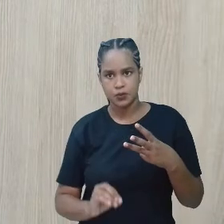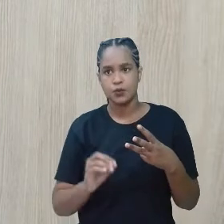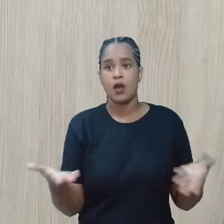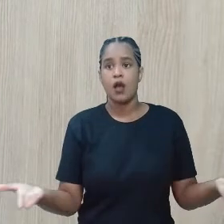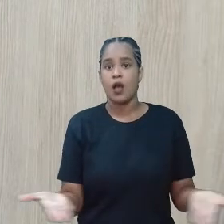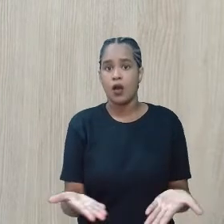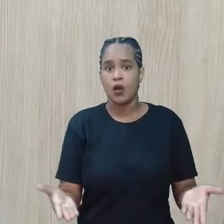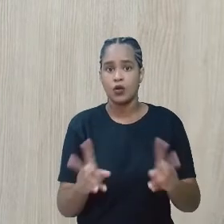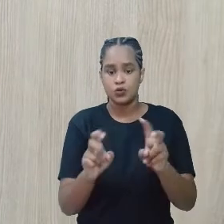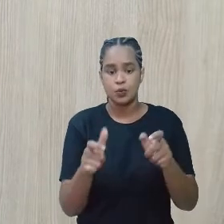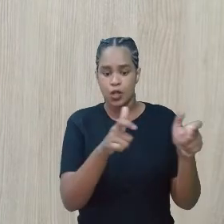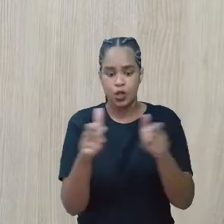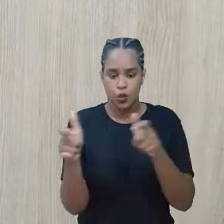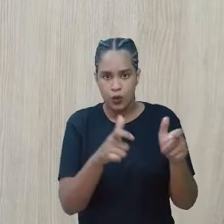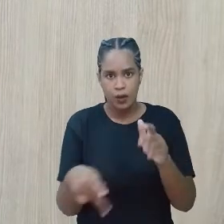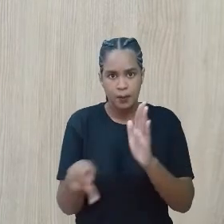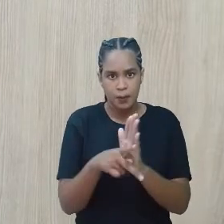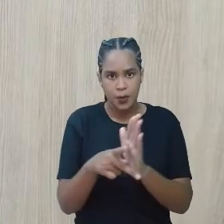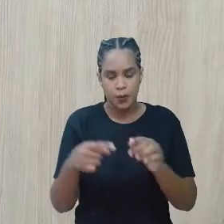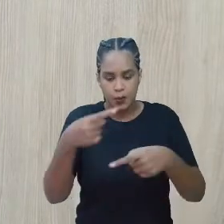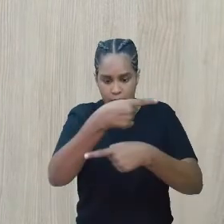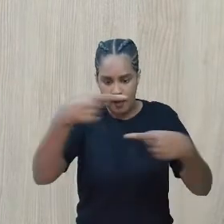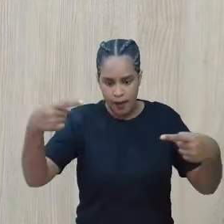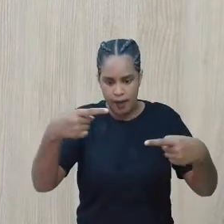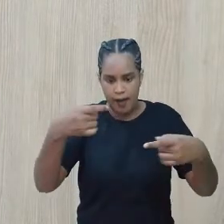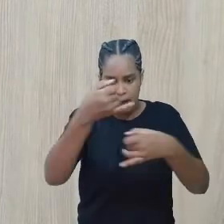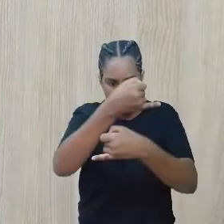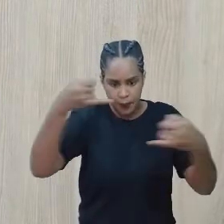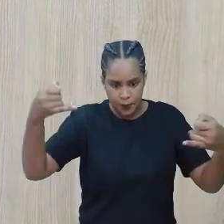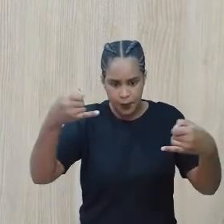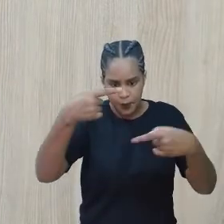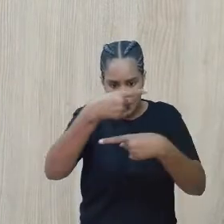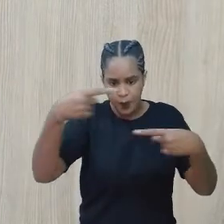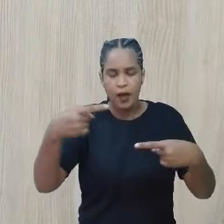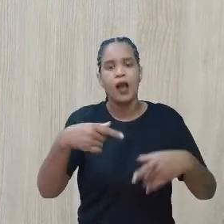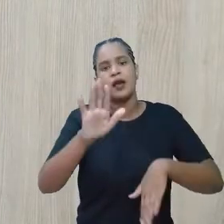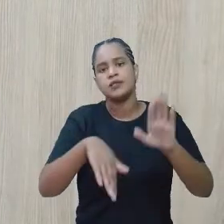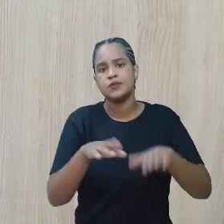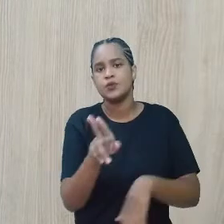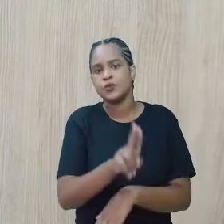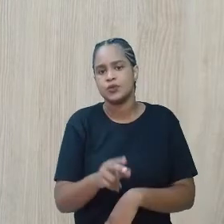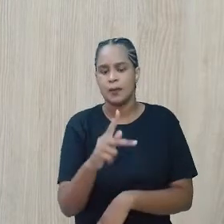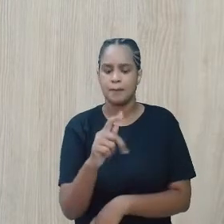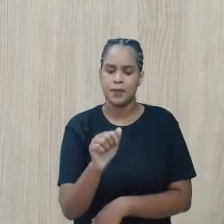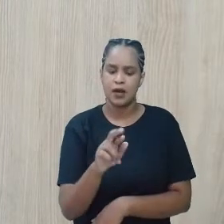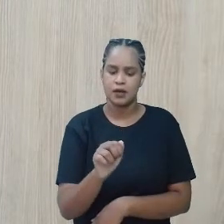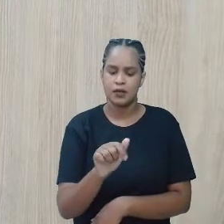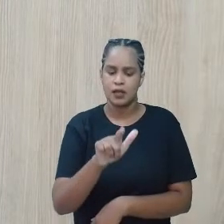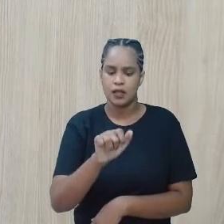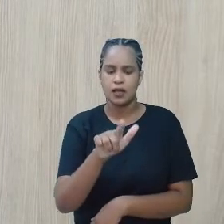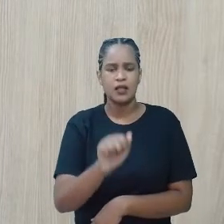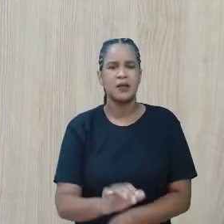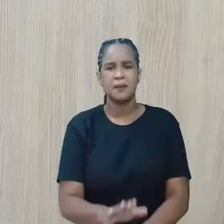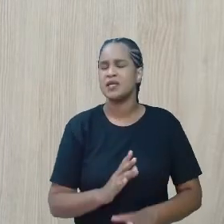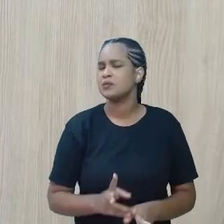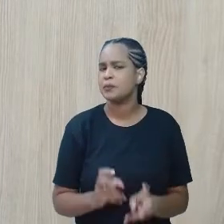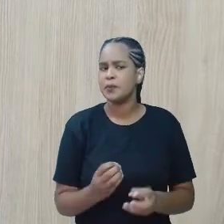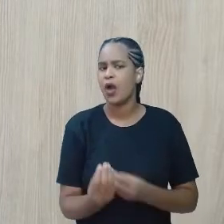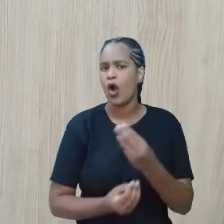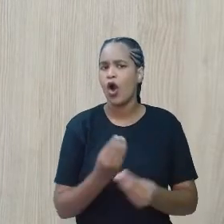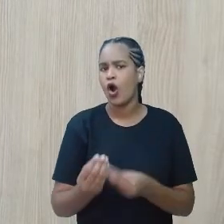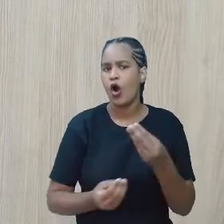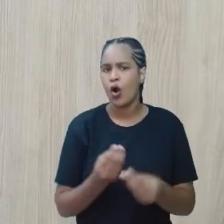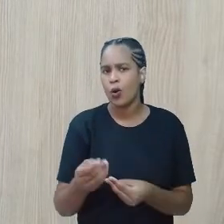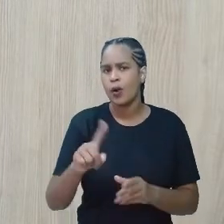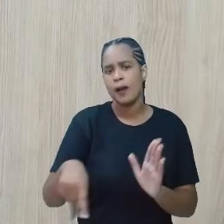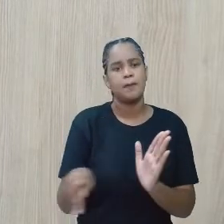com a ideia da posição das retas. E às vezes a gente utiliza esse nome, né, paralela, na nossa vida, e não percebe que é